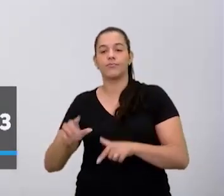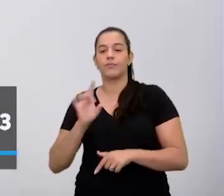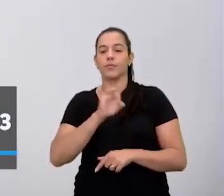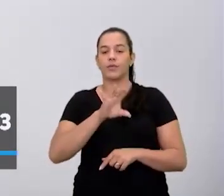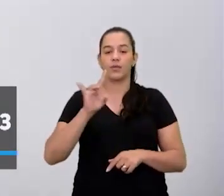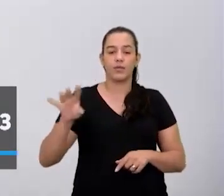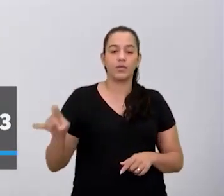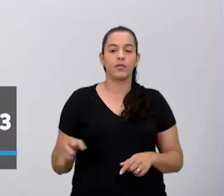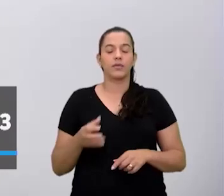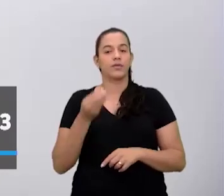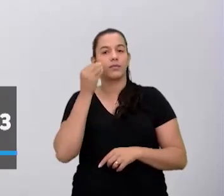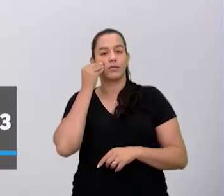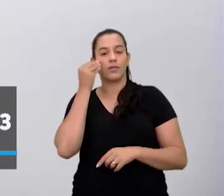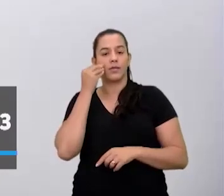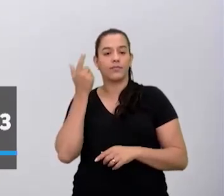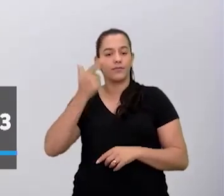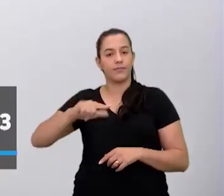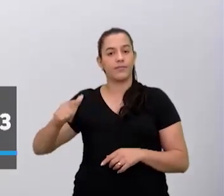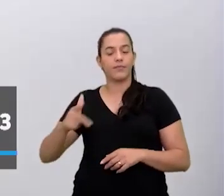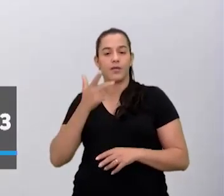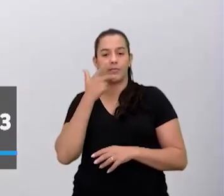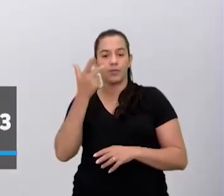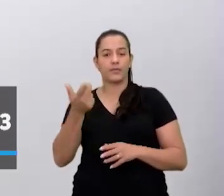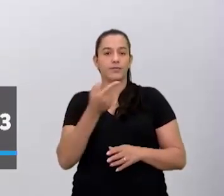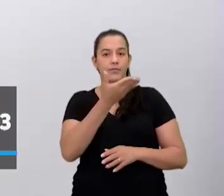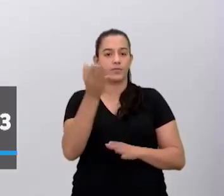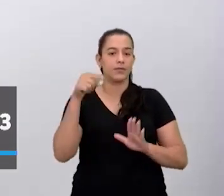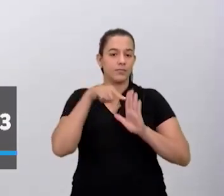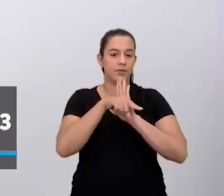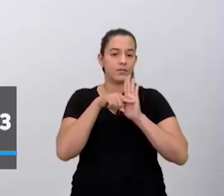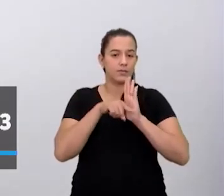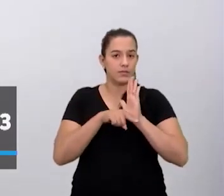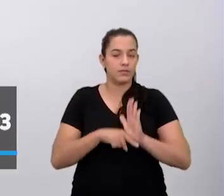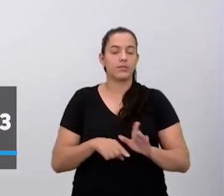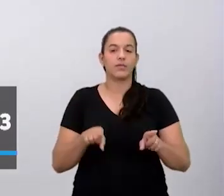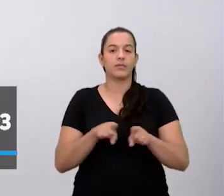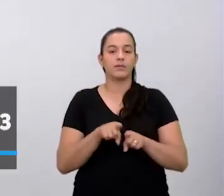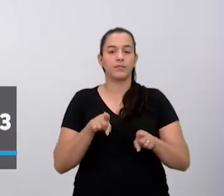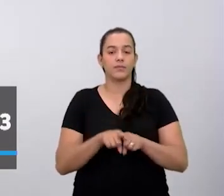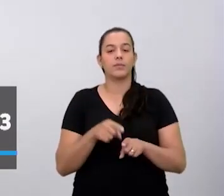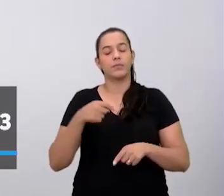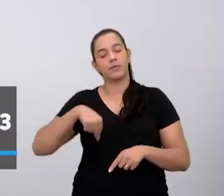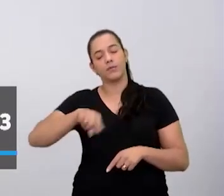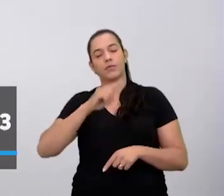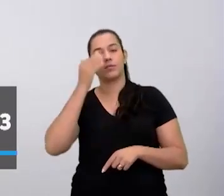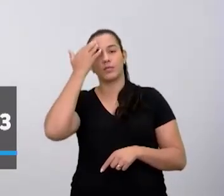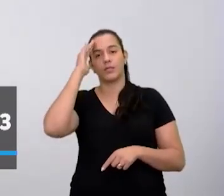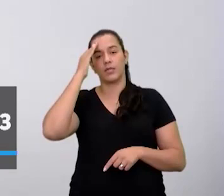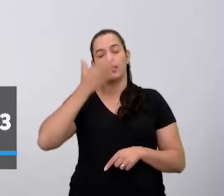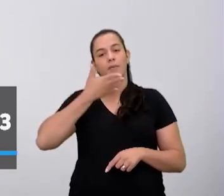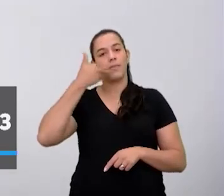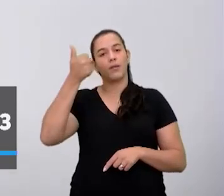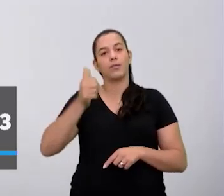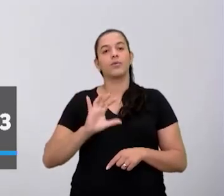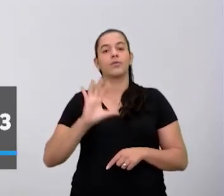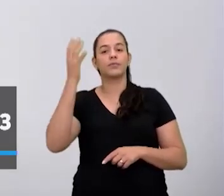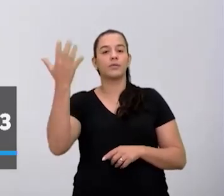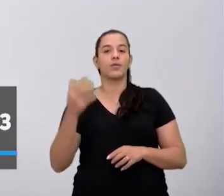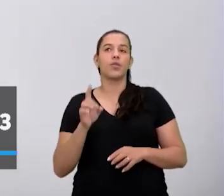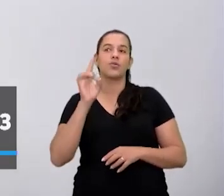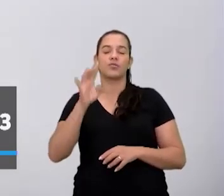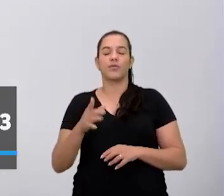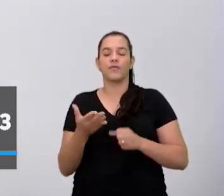um, buscar mais fontes que falem do mesmo assunto, pesquisar sobre o assunto, por que não, né, para entender melhor o que está acontecendo ali, não ficar com aquela